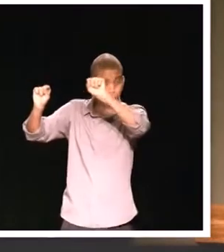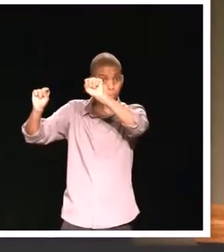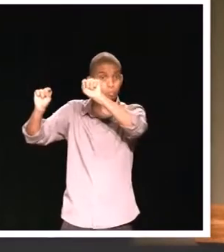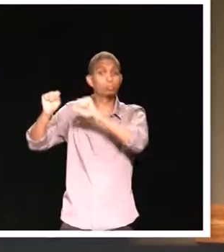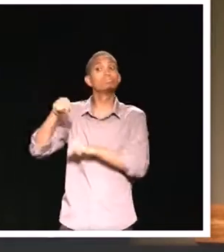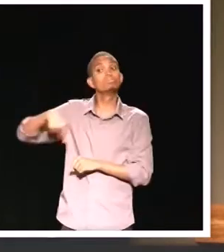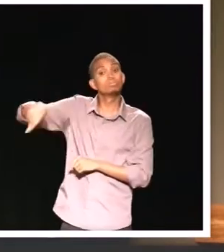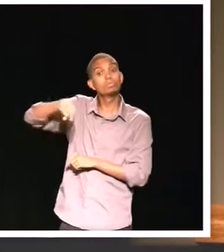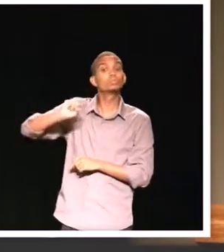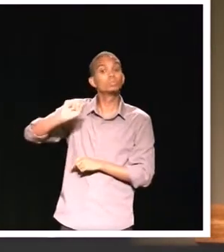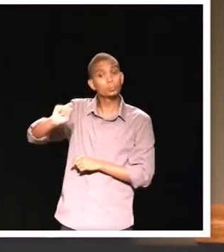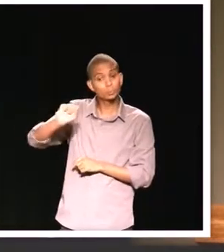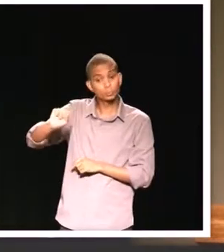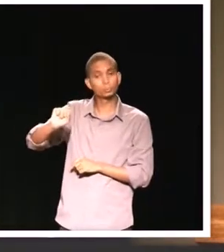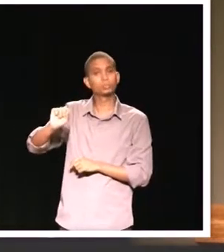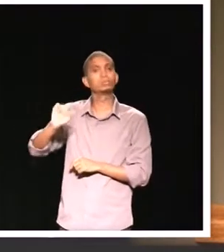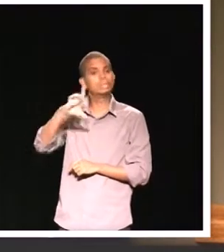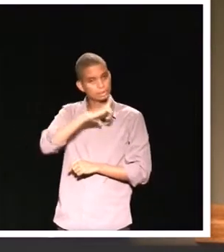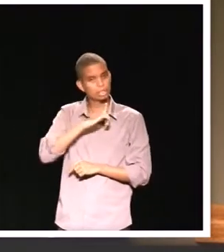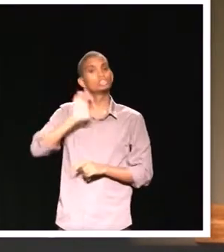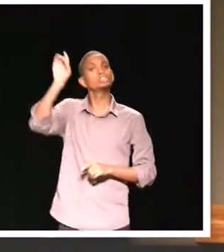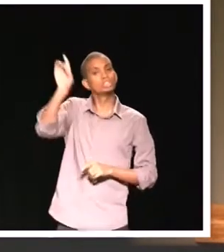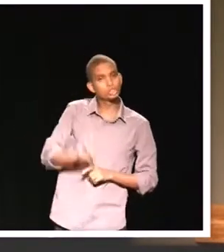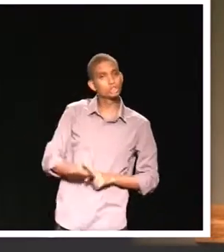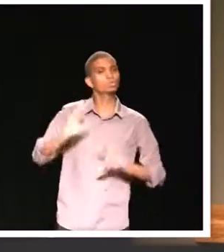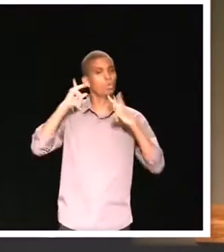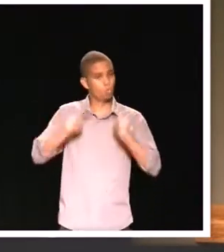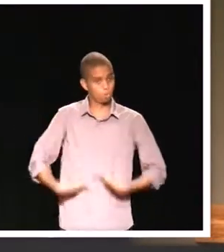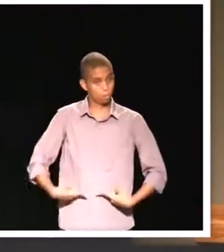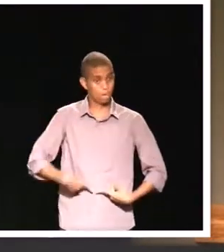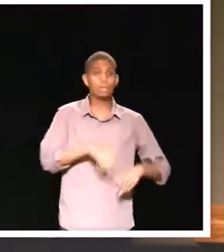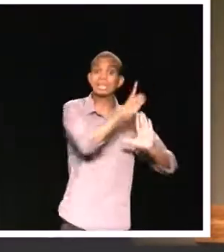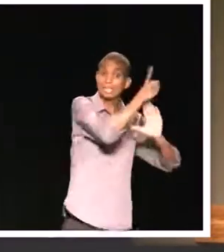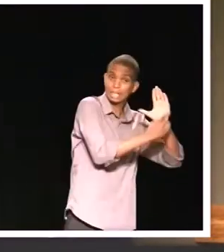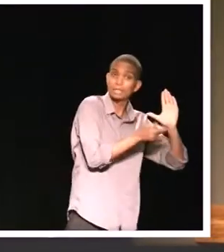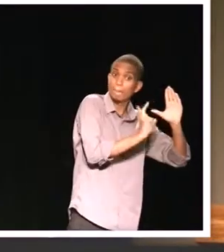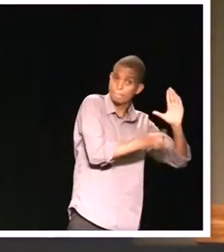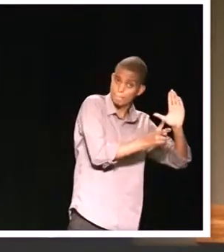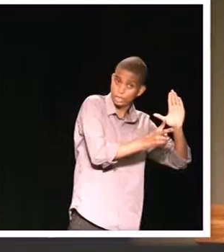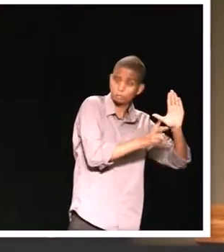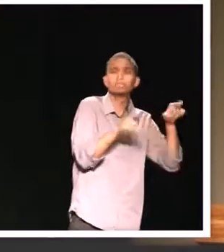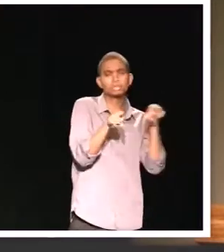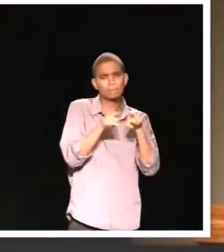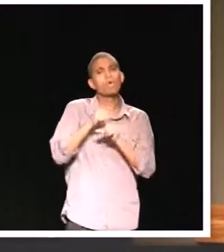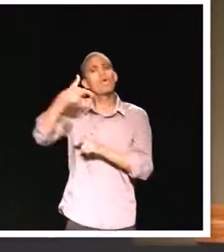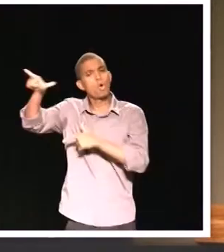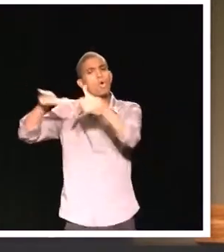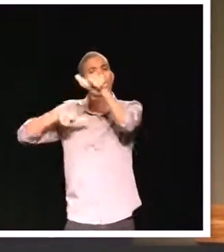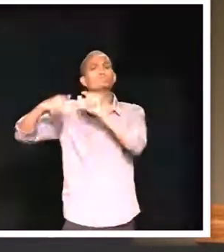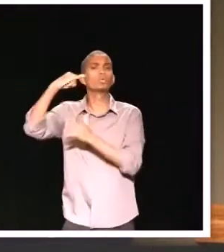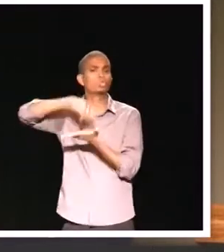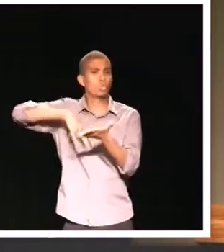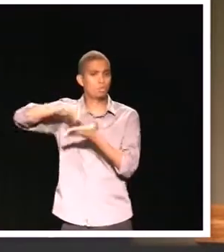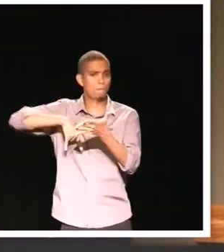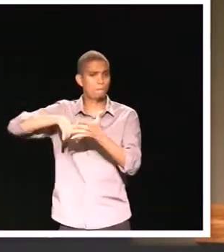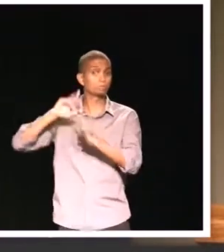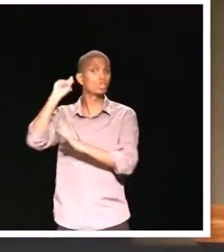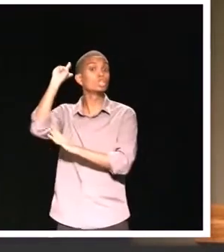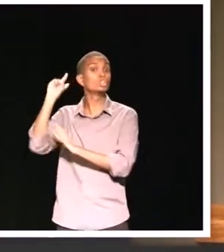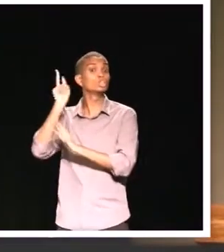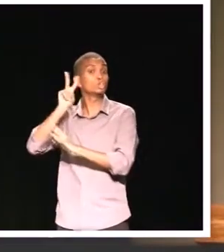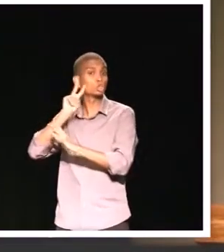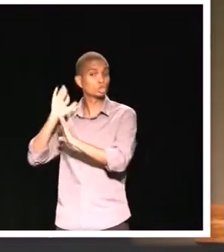tomaram os direitos humanos dessa declaração ou de outros documentos históricos que também